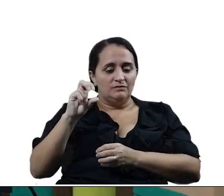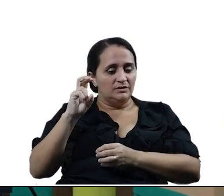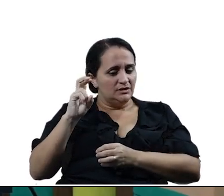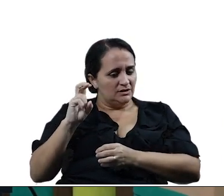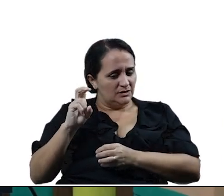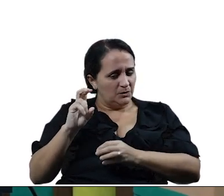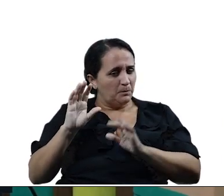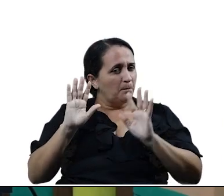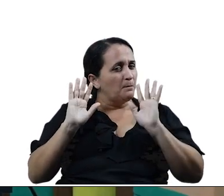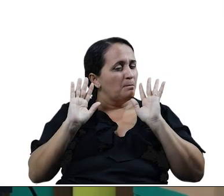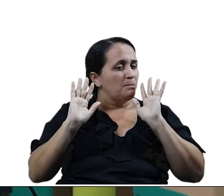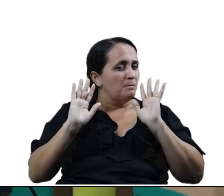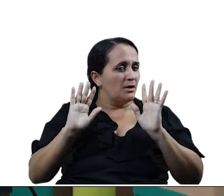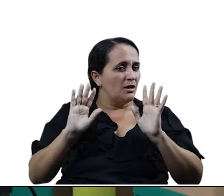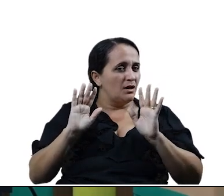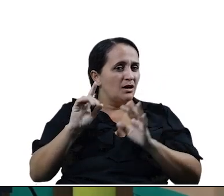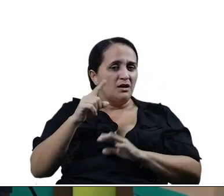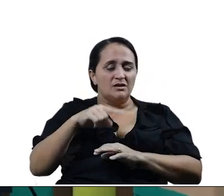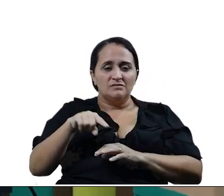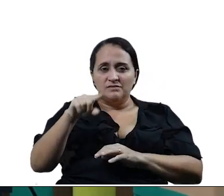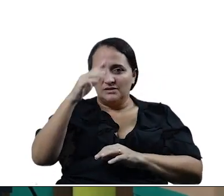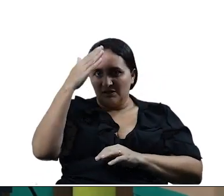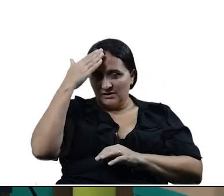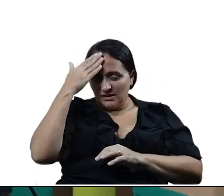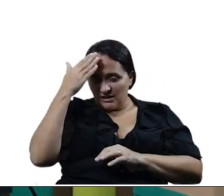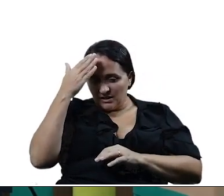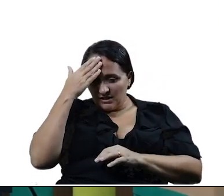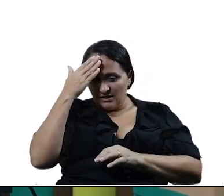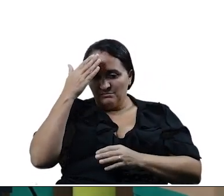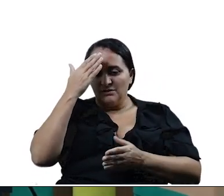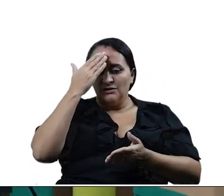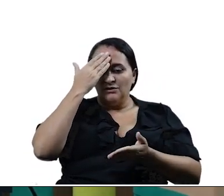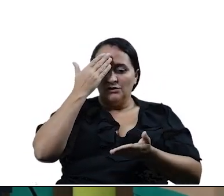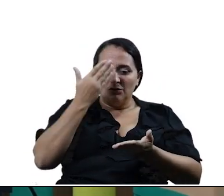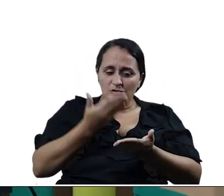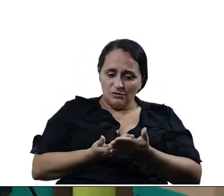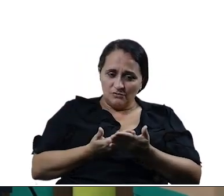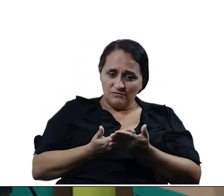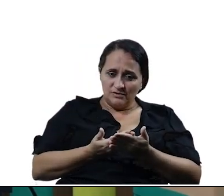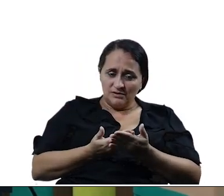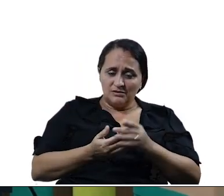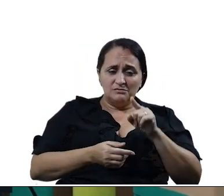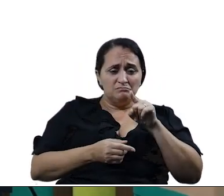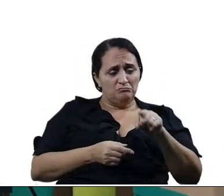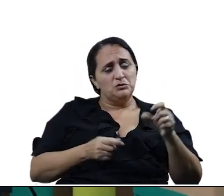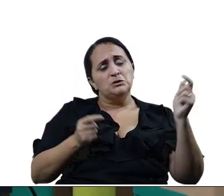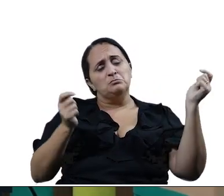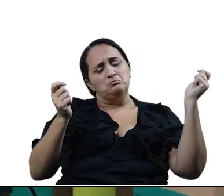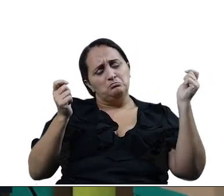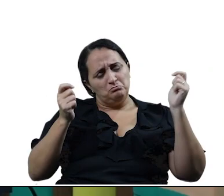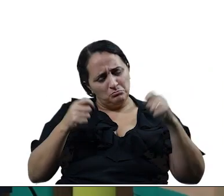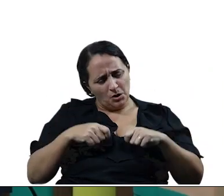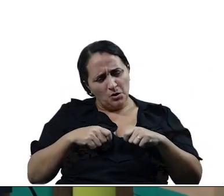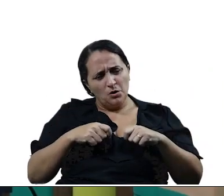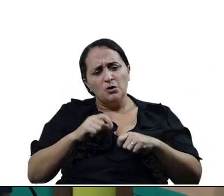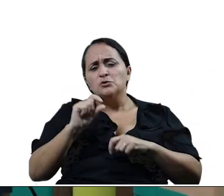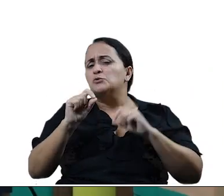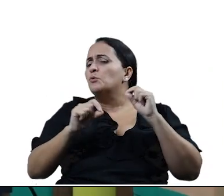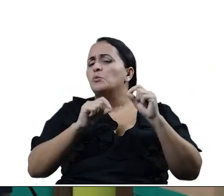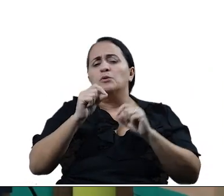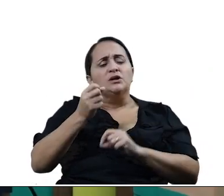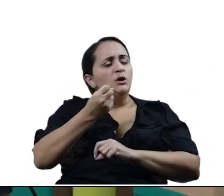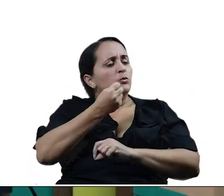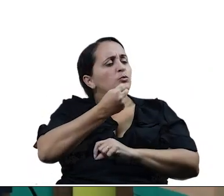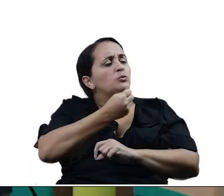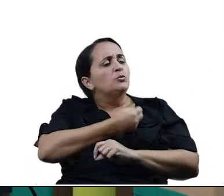tem confiança, você sim pode fazer o algoritmo usual. O que é o algoritmo usual? É você